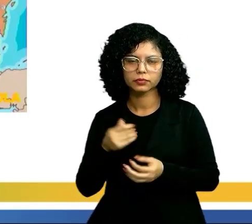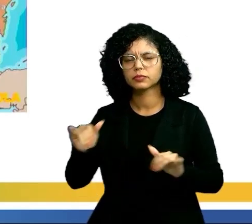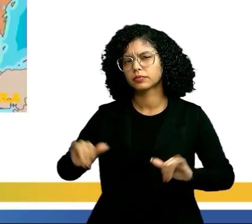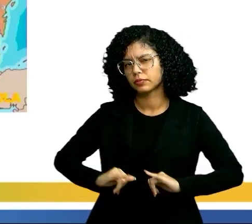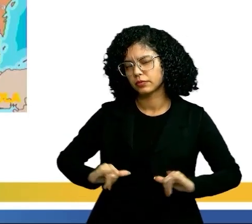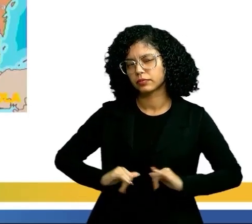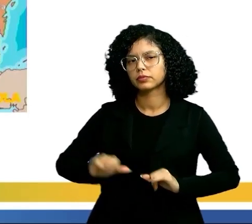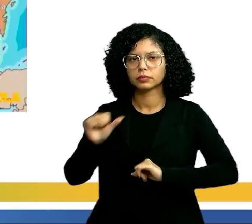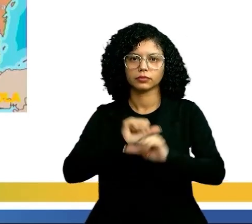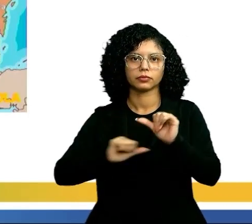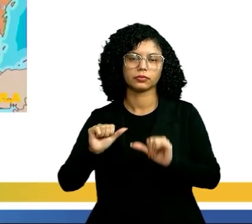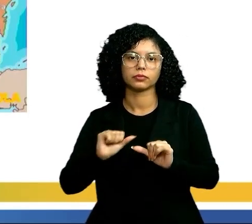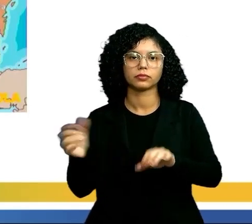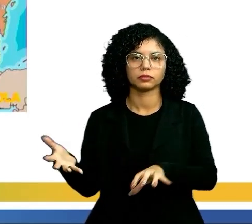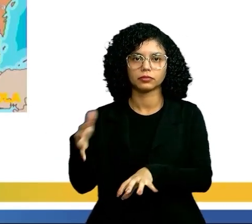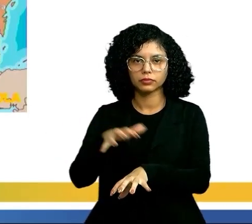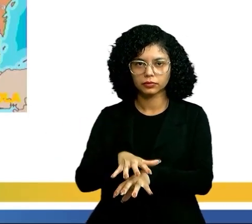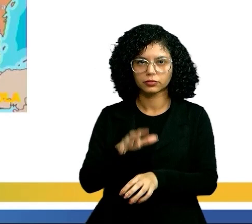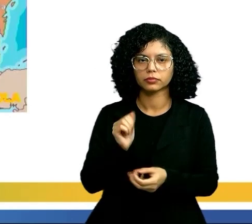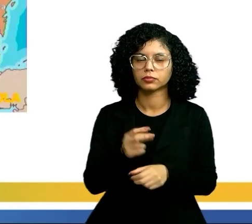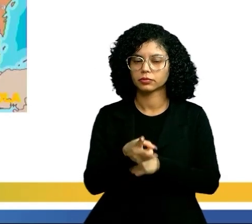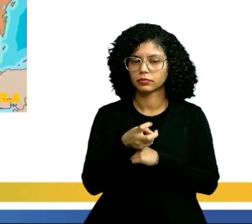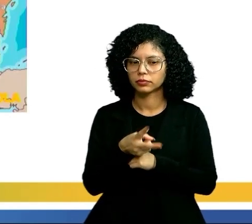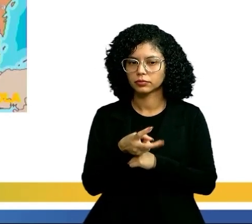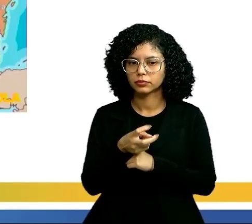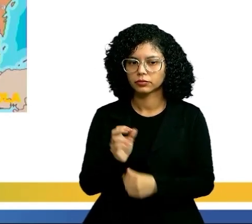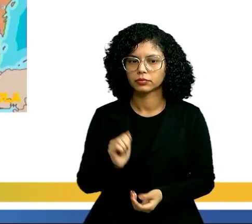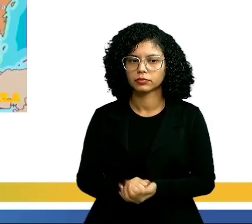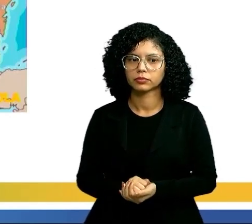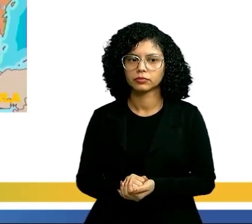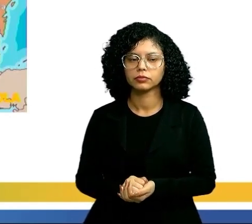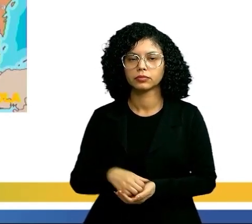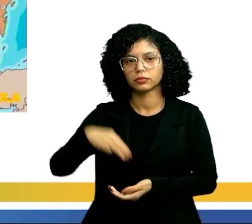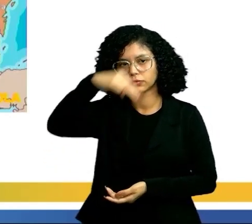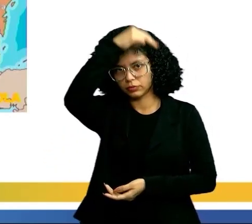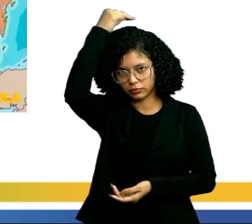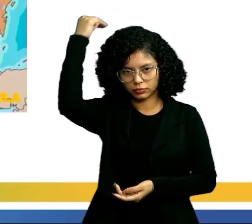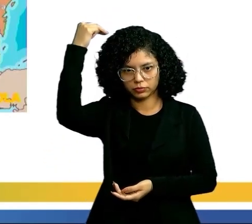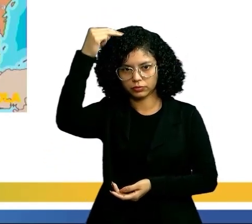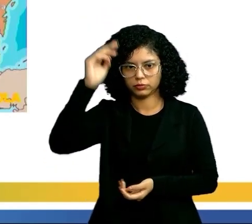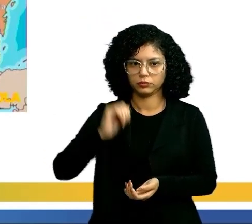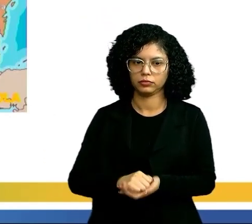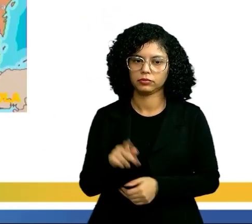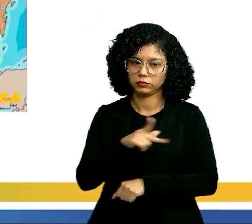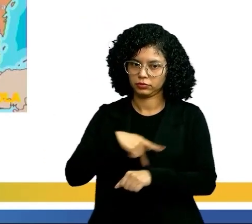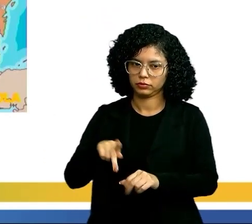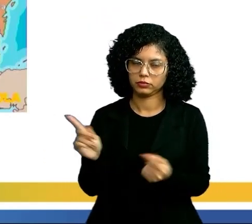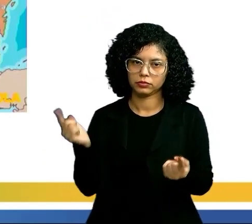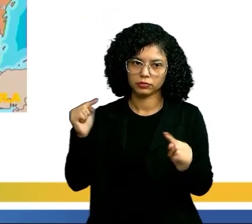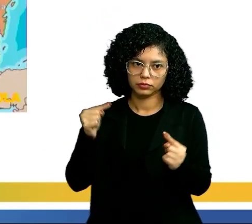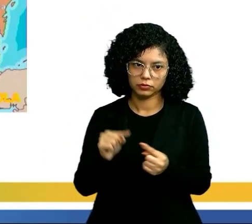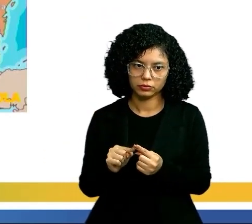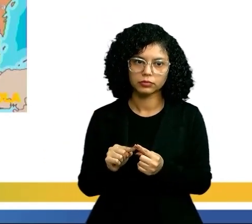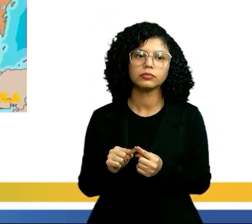sofreu a chamada colonização de exploração. O México é um país que fica ali próximo aos Estados Unidos